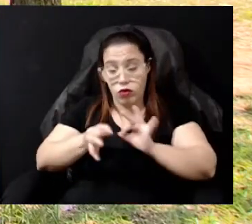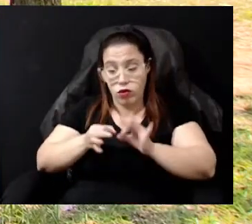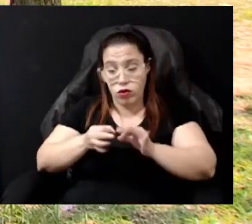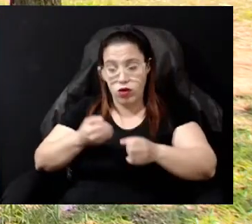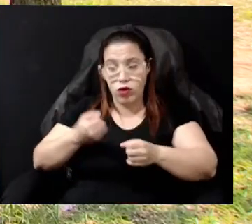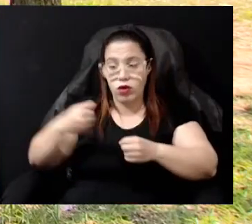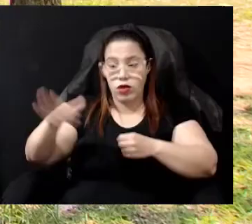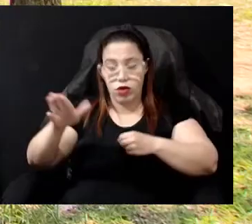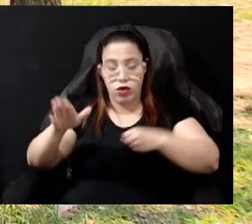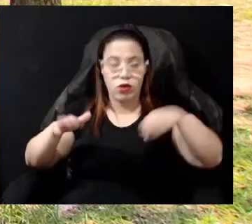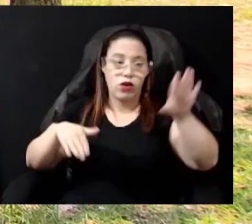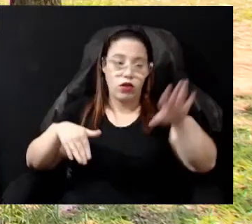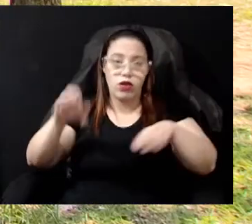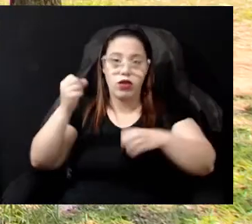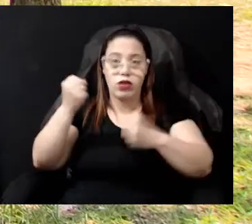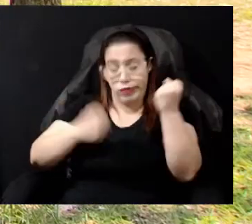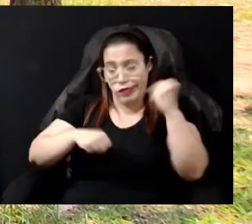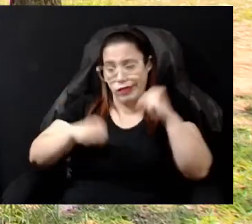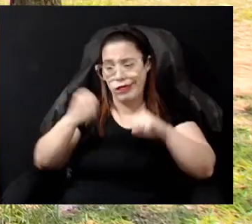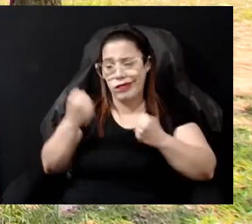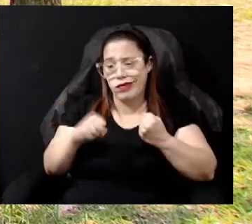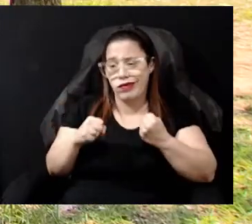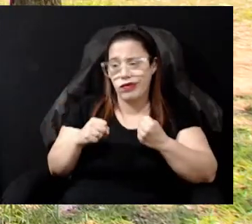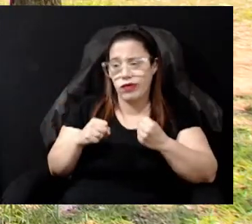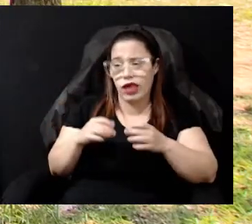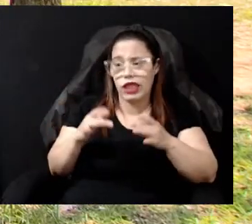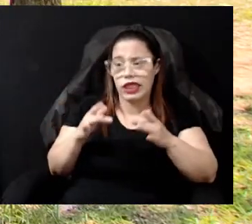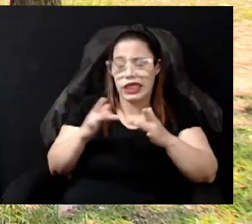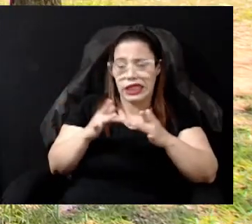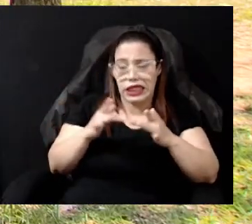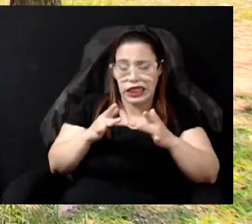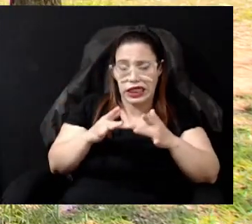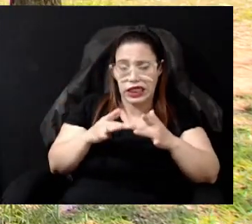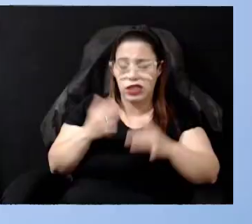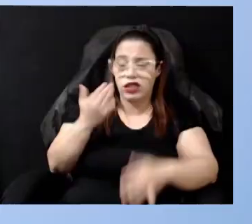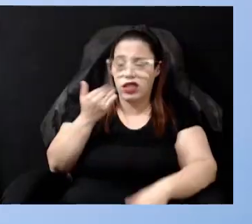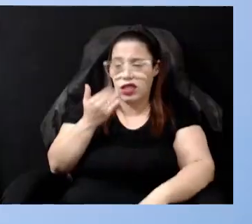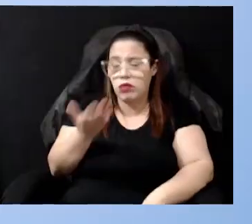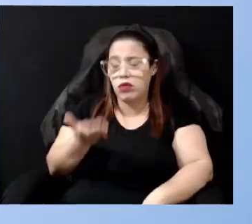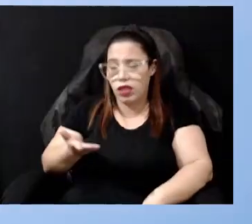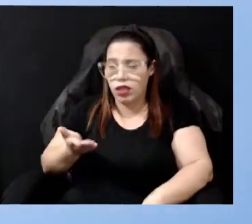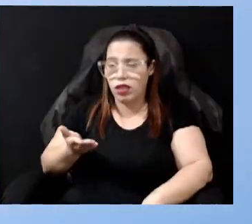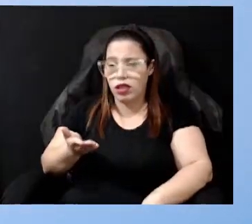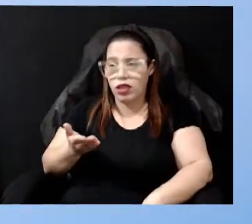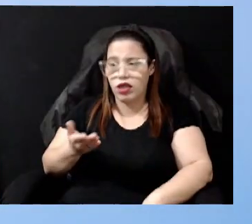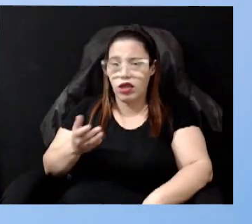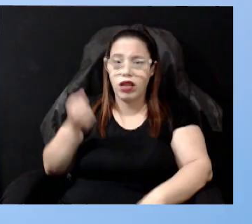para que não exista contaminação direta ali de alimentos, indústrias de grãos.